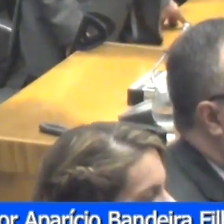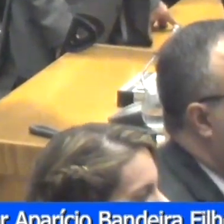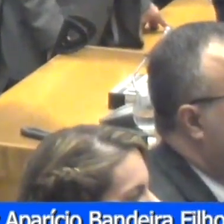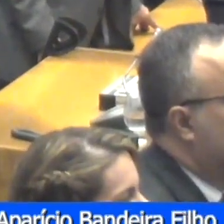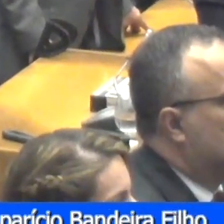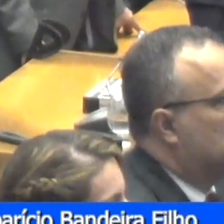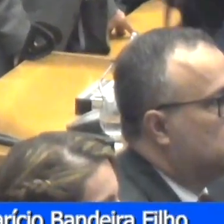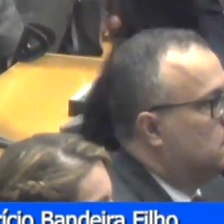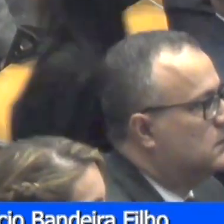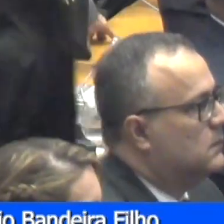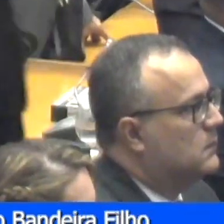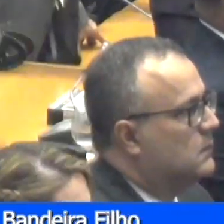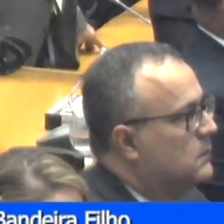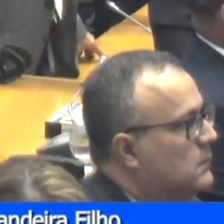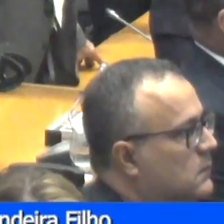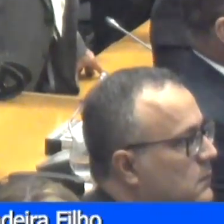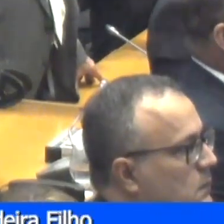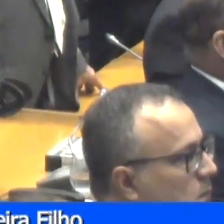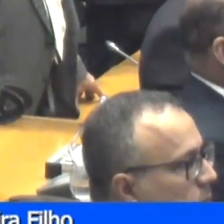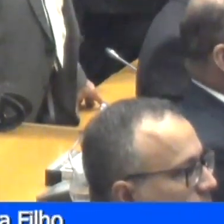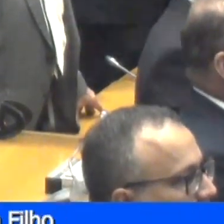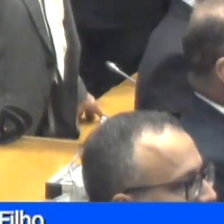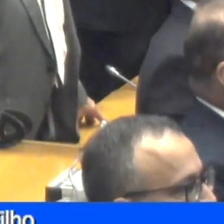pátria, pátria amada,